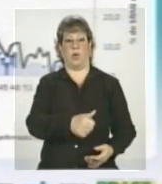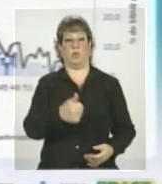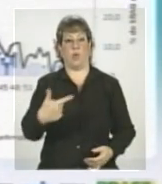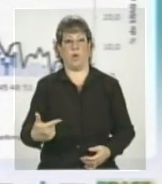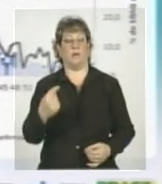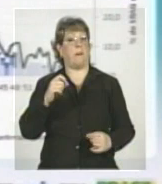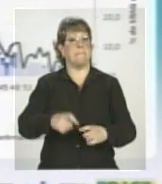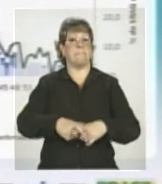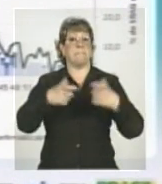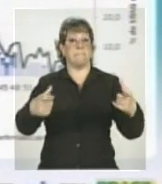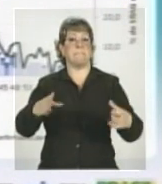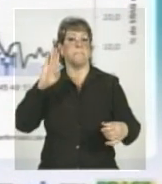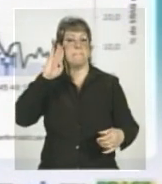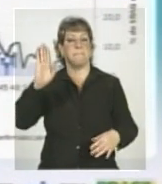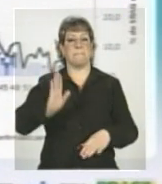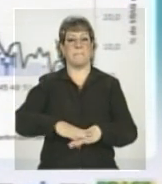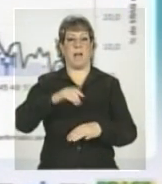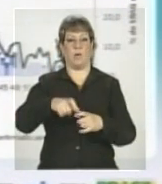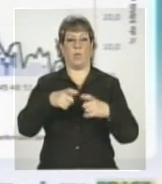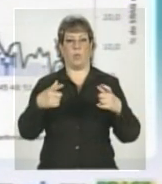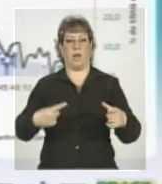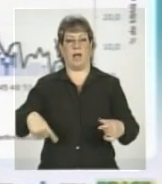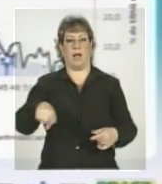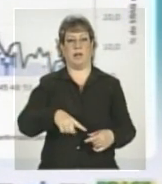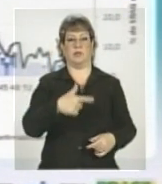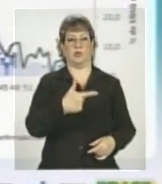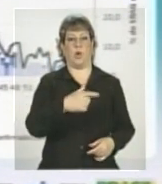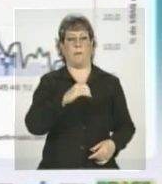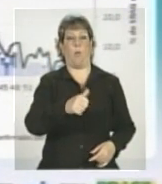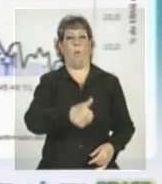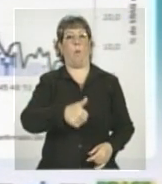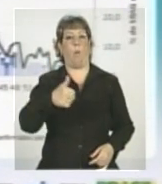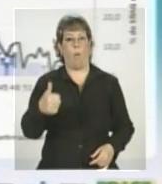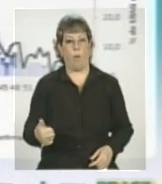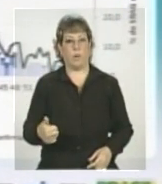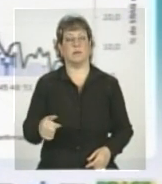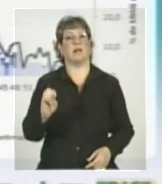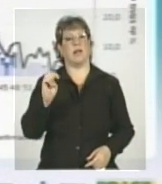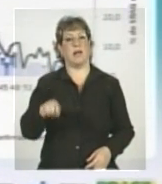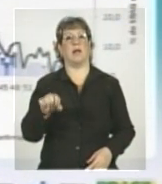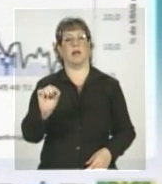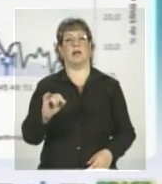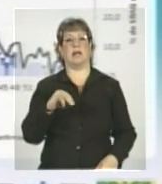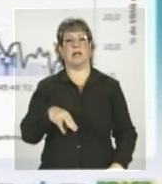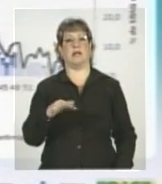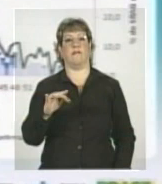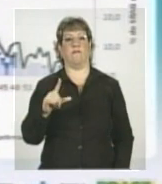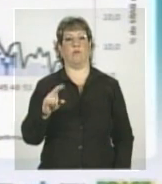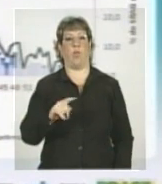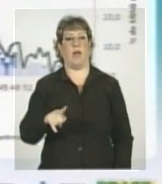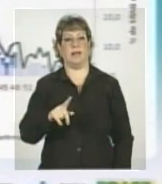grande maioria, né, dos casos, né, em 2011, eram da influenza A